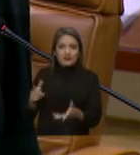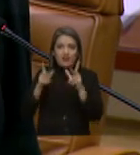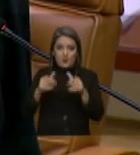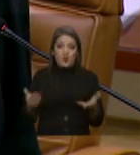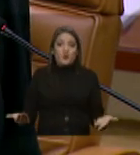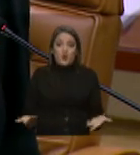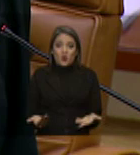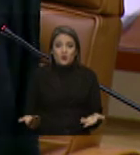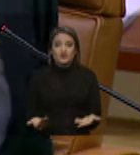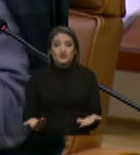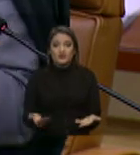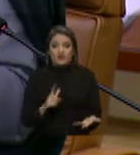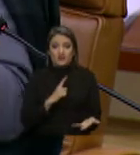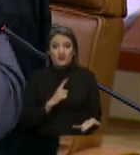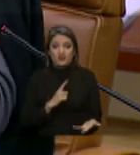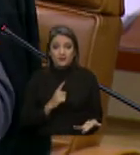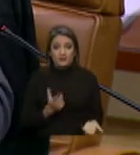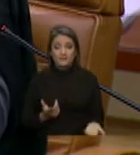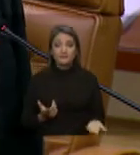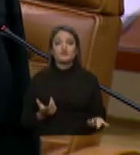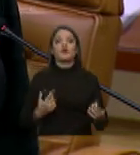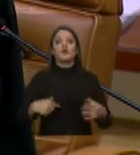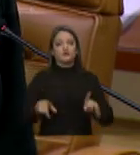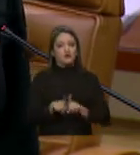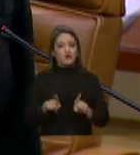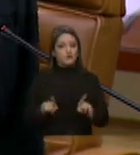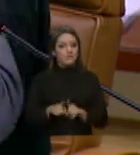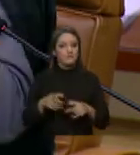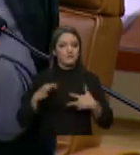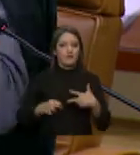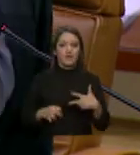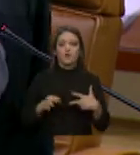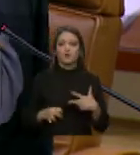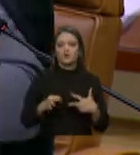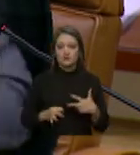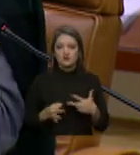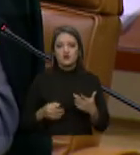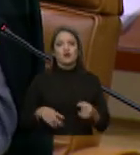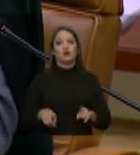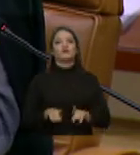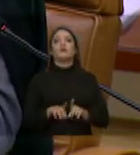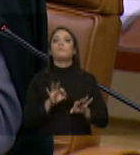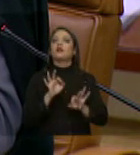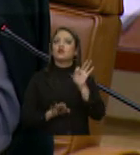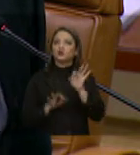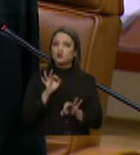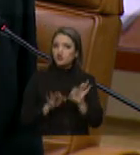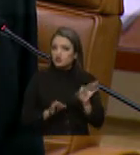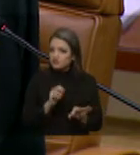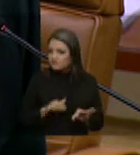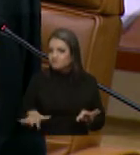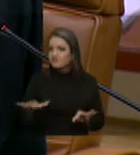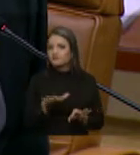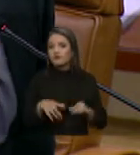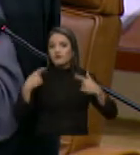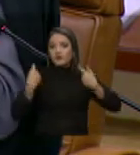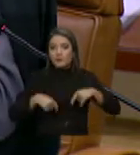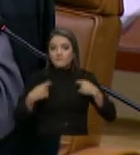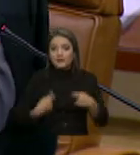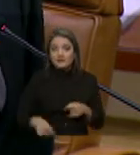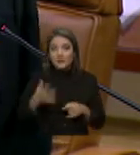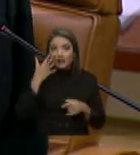hoje nós temos algo também o poder judiciário também a justiça como um todo tem que ser aparelhar